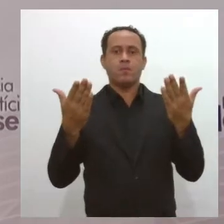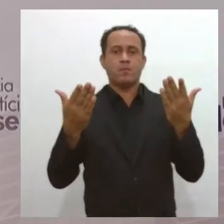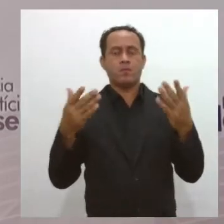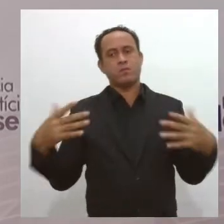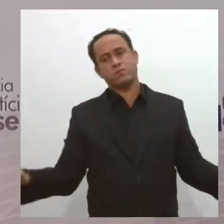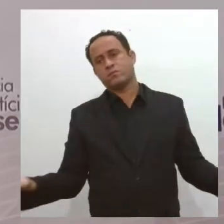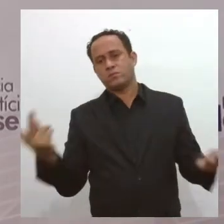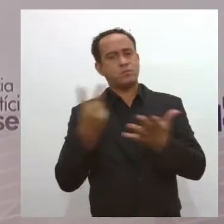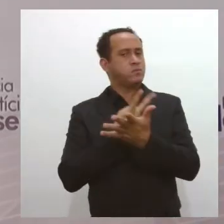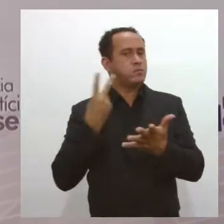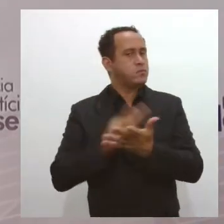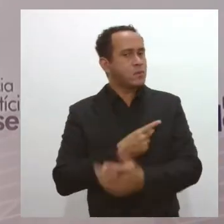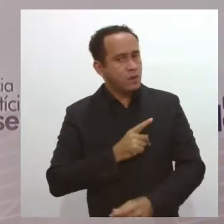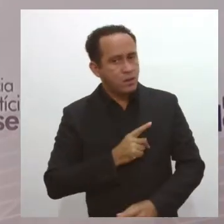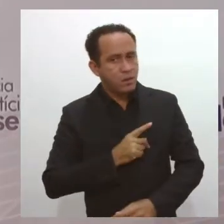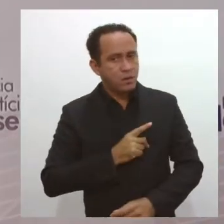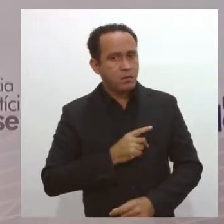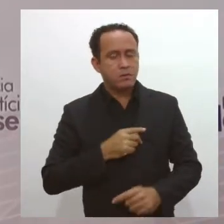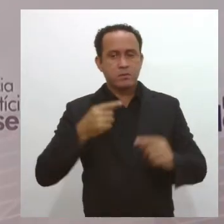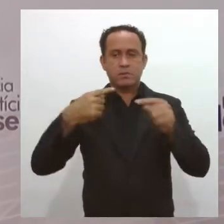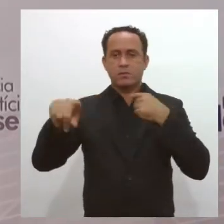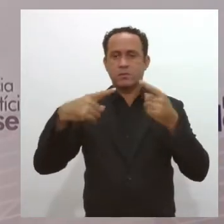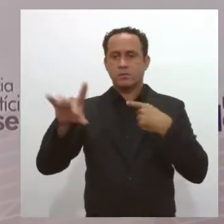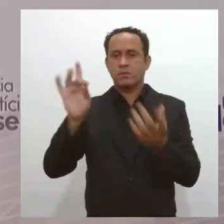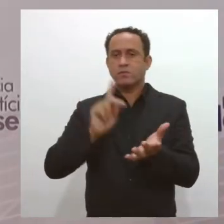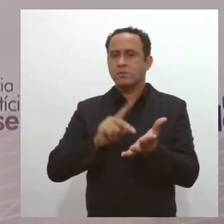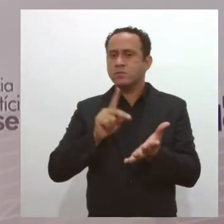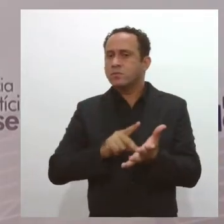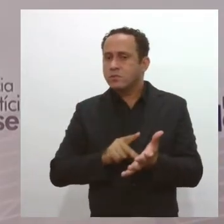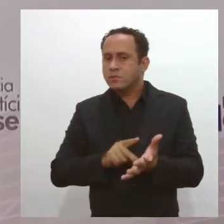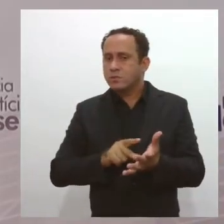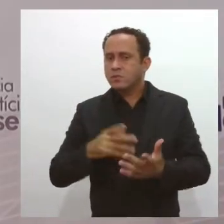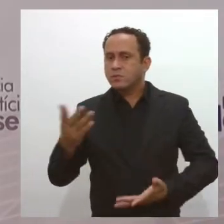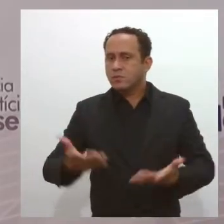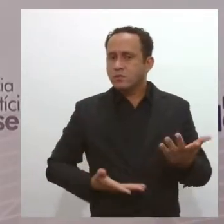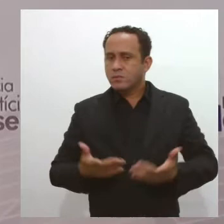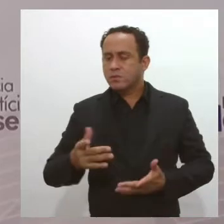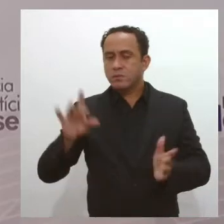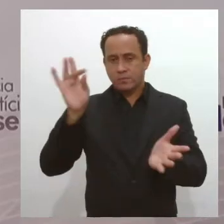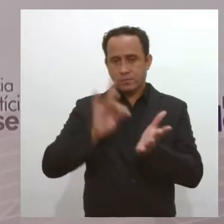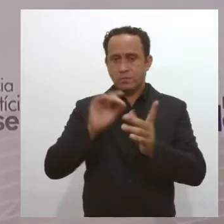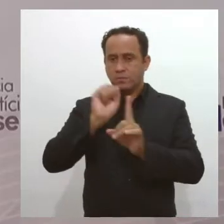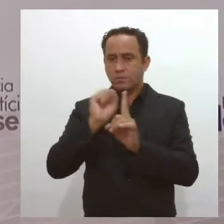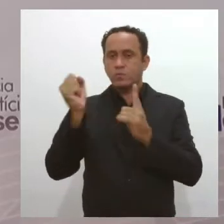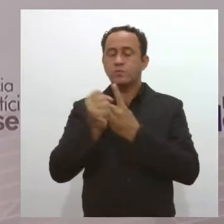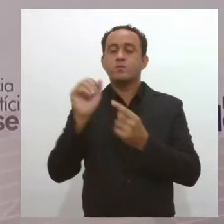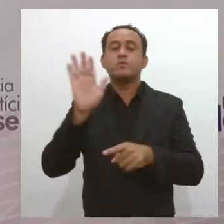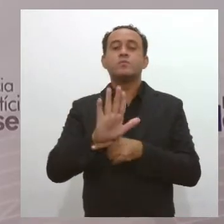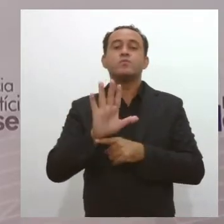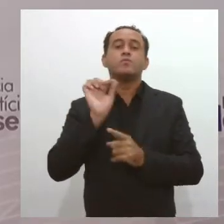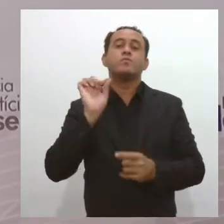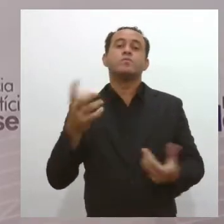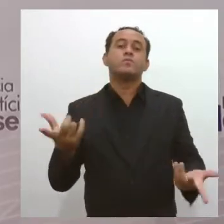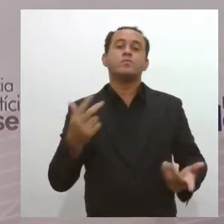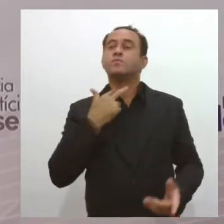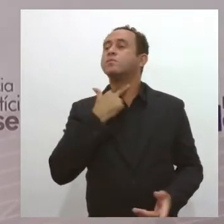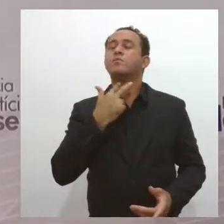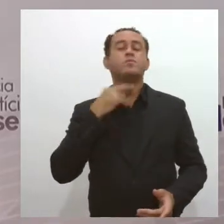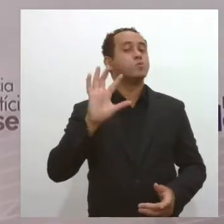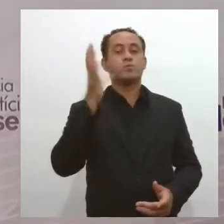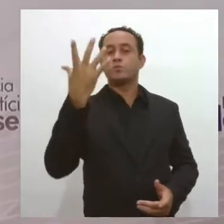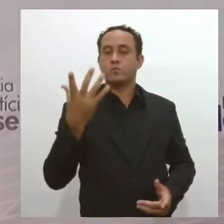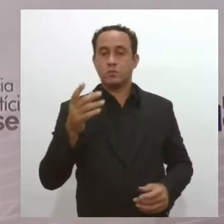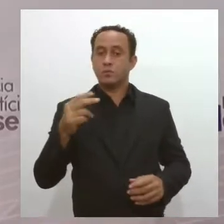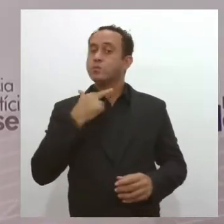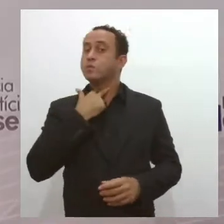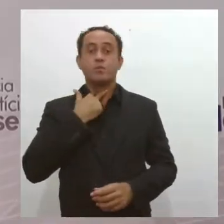levianas que não condizem com a realidade, que não prestam um serviço real à sociedade sergipana. Não pode acontecer. A gente